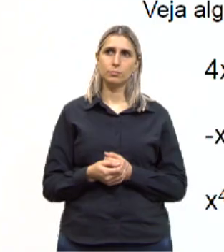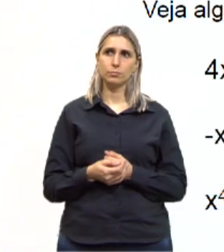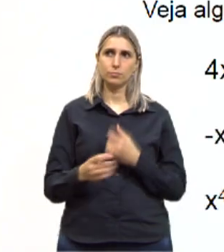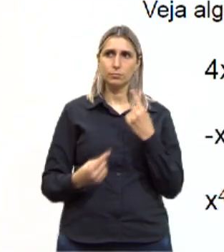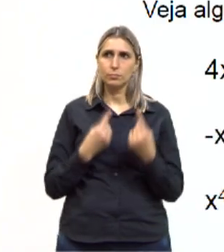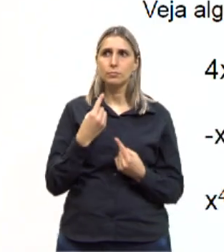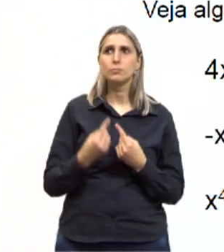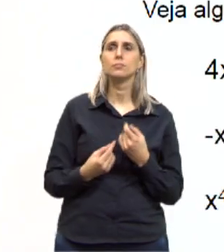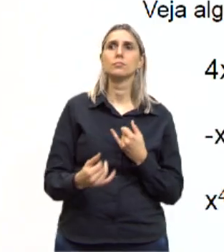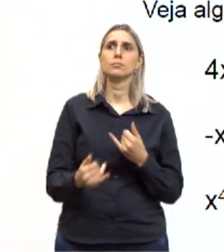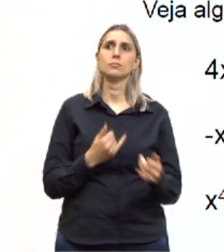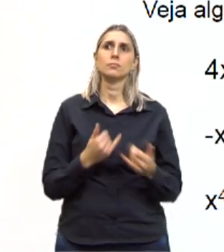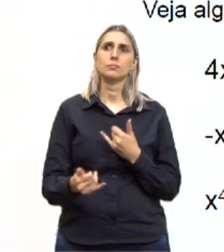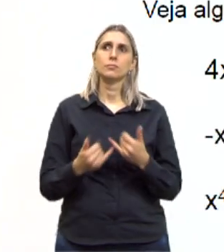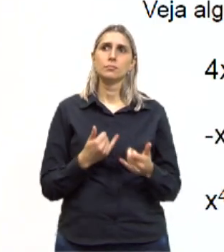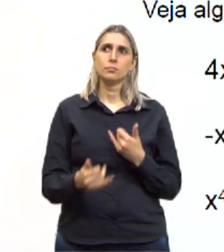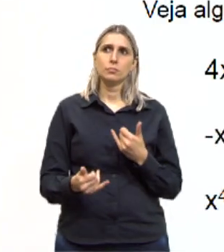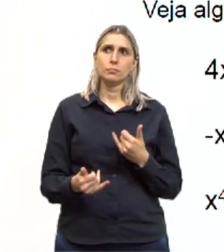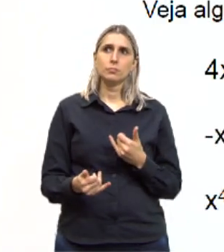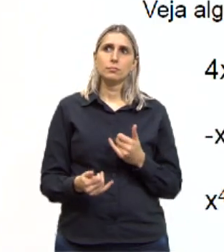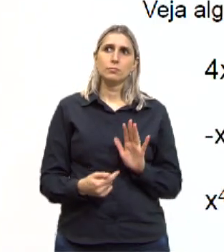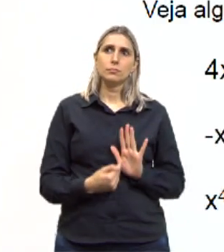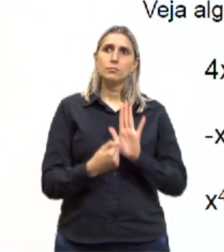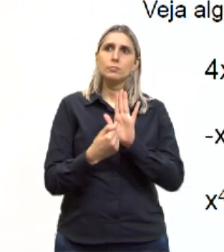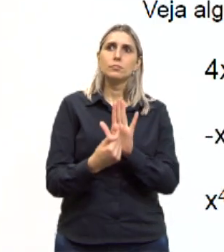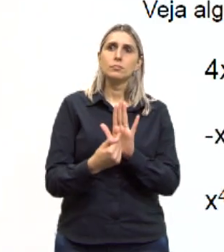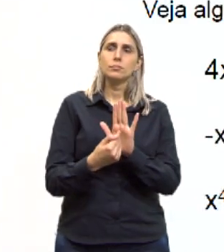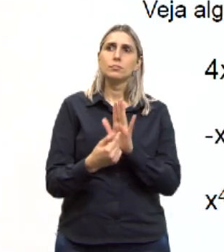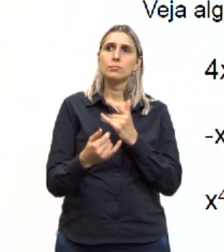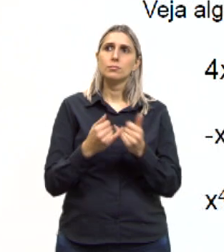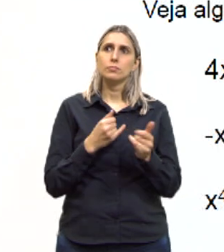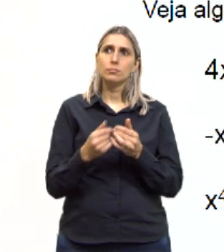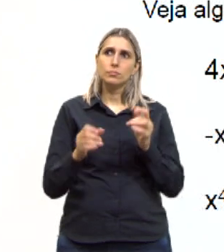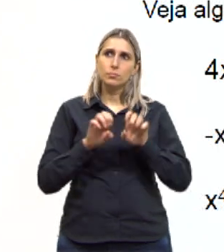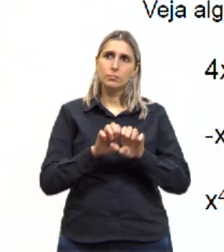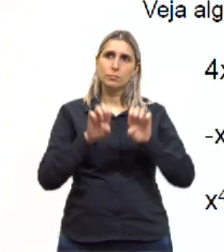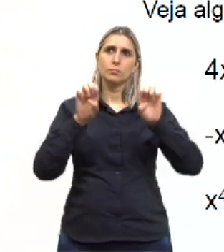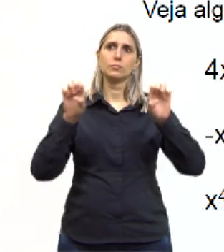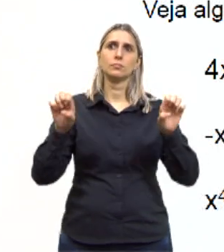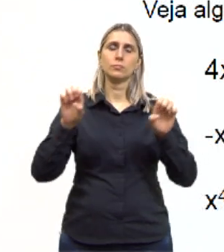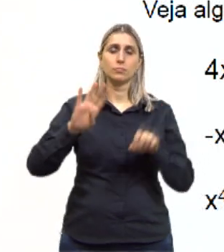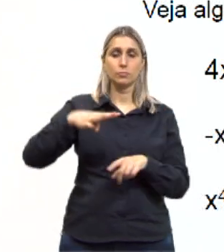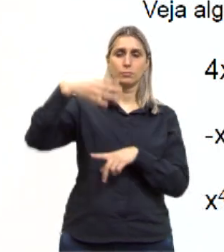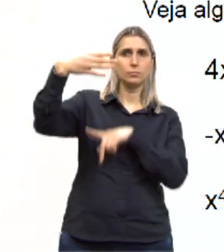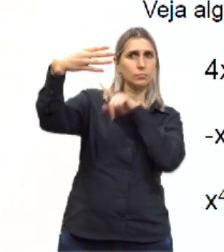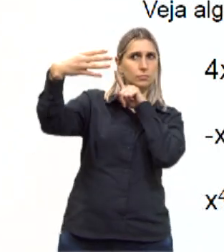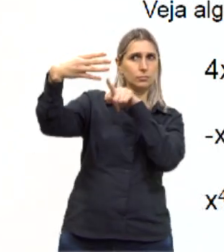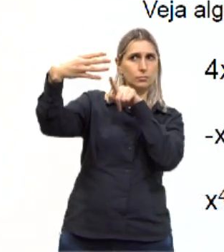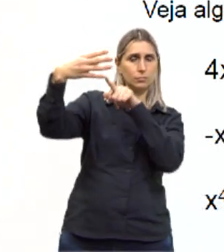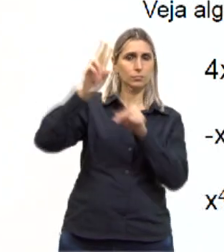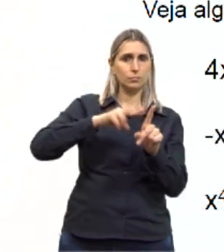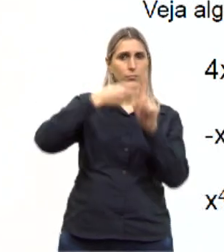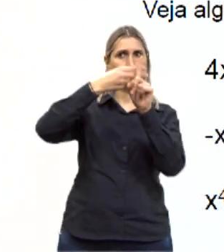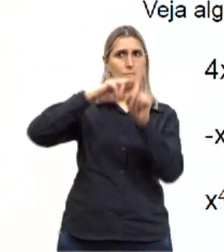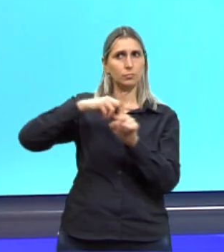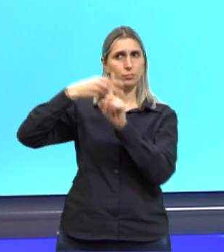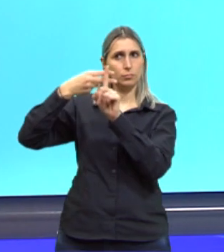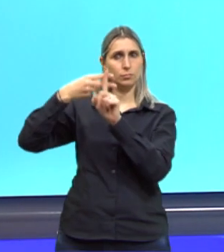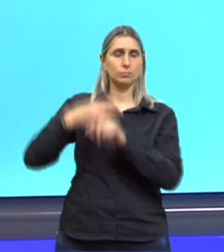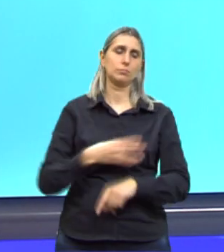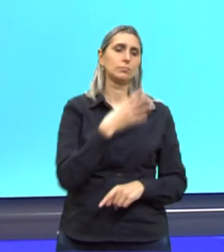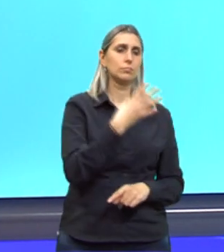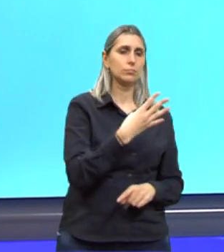exemplos que a gente traz com situações de equações que são biquadradas. Então, 4x